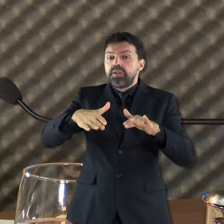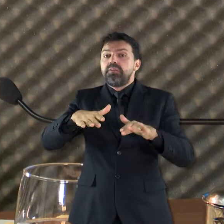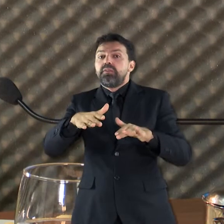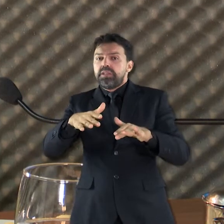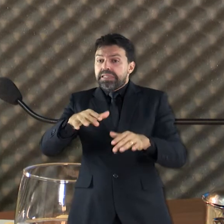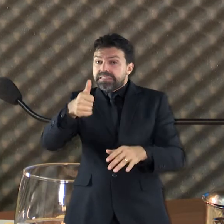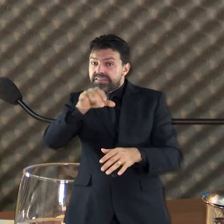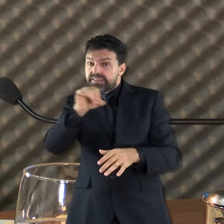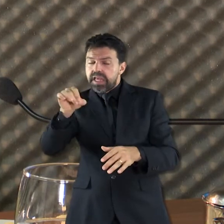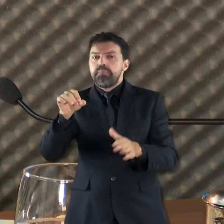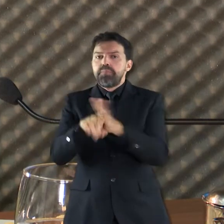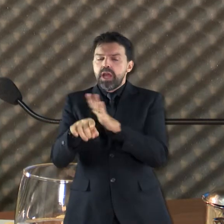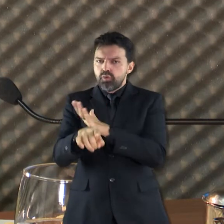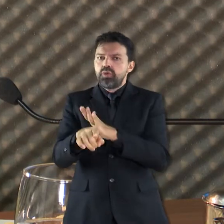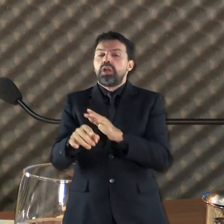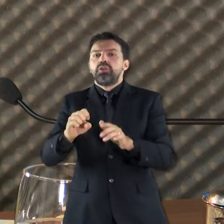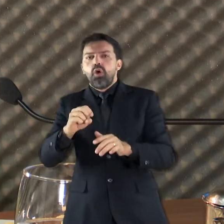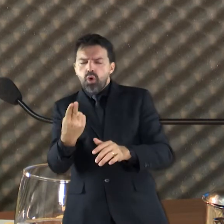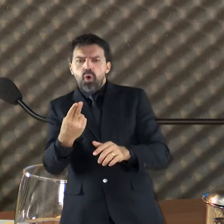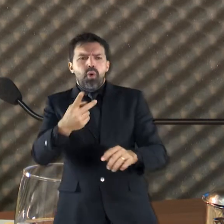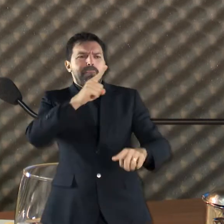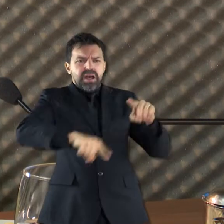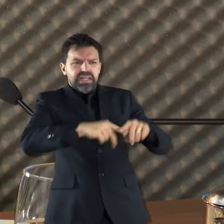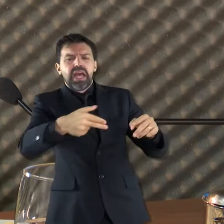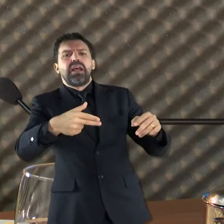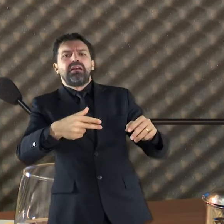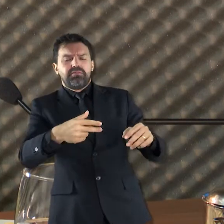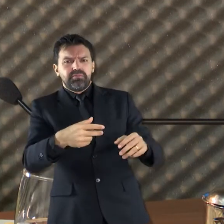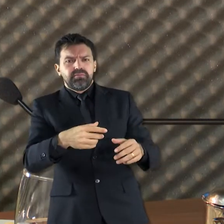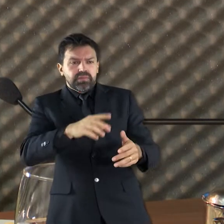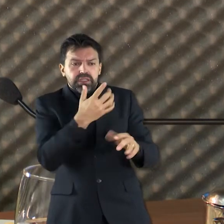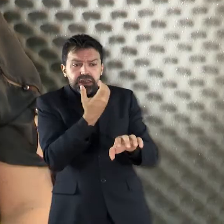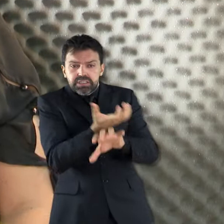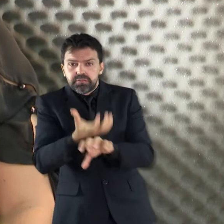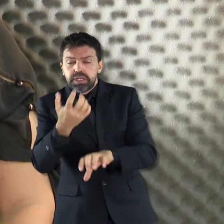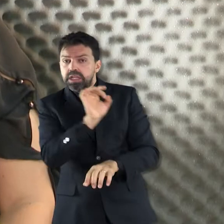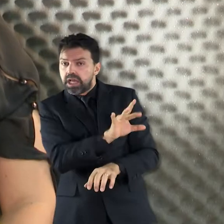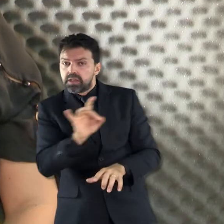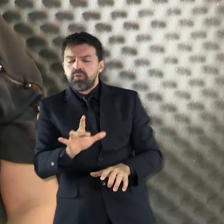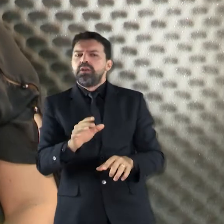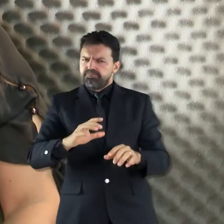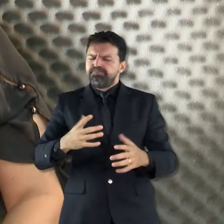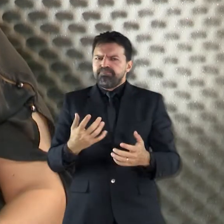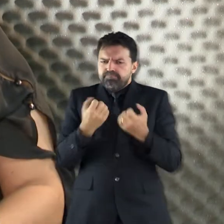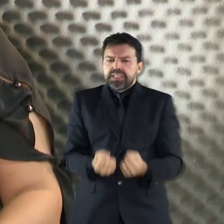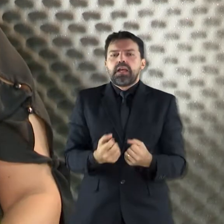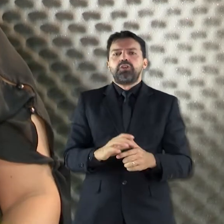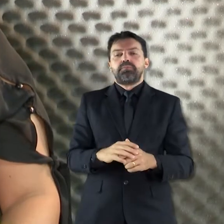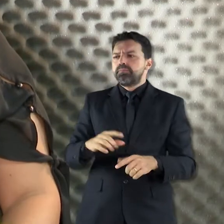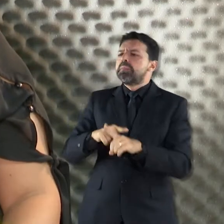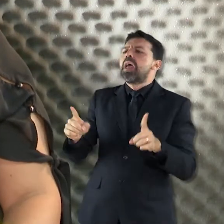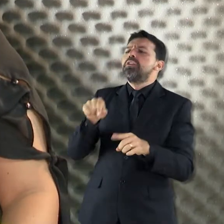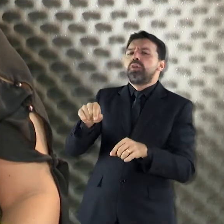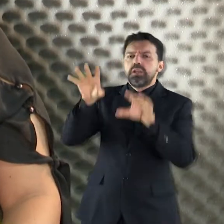questões. E não matéria por matéria, quando é assim é muito desgastante. Pelo menos para mim, né? E no tribunal, como é que foi seu